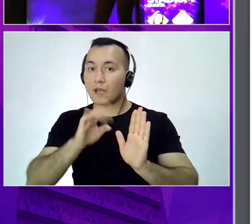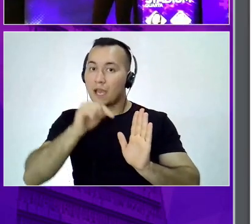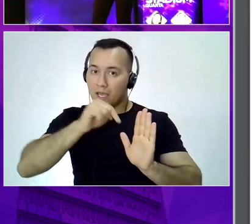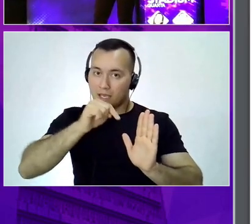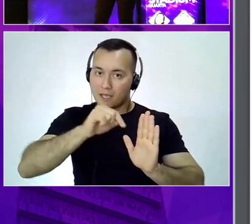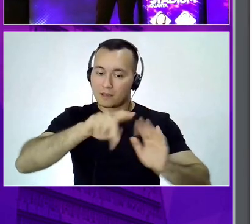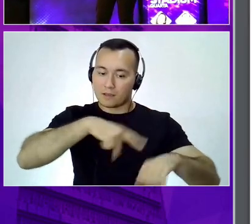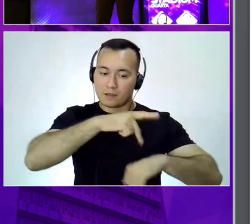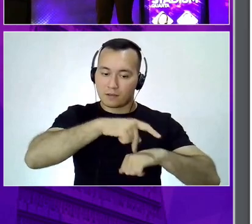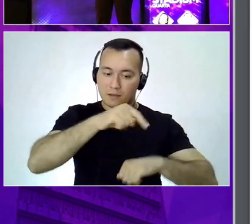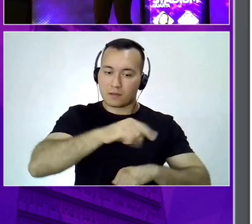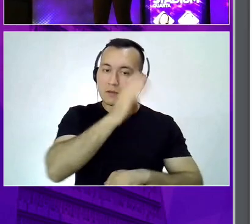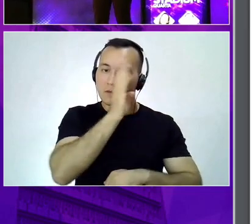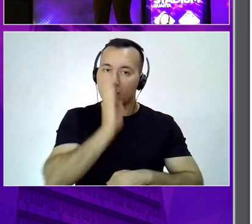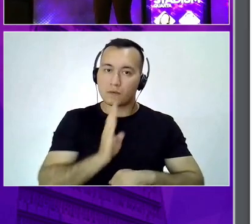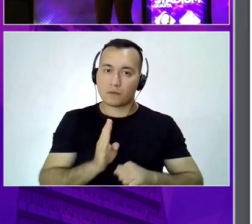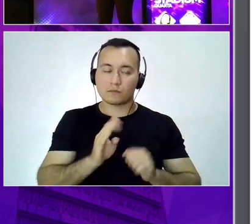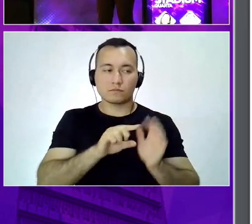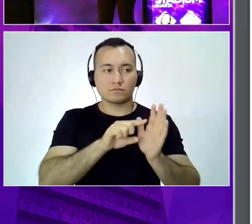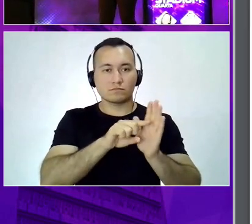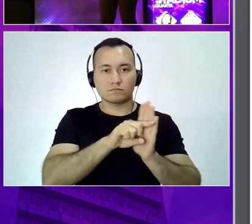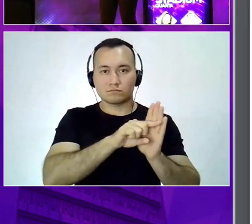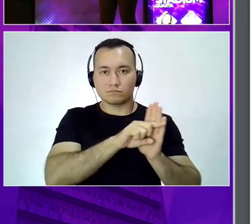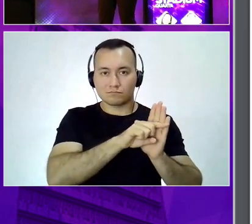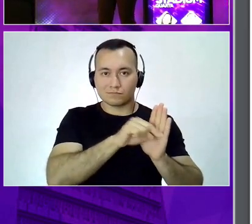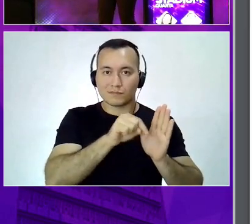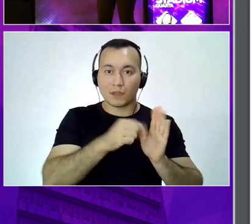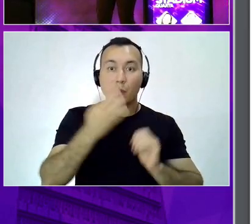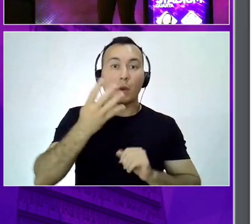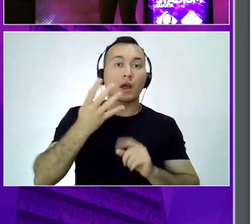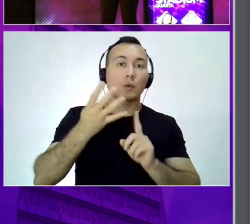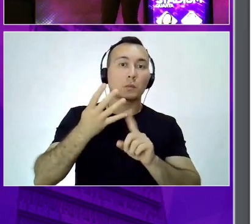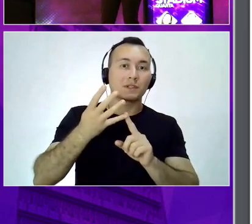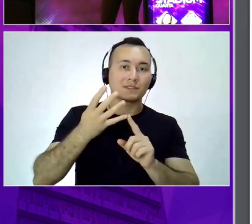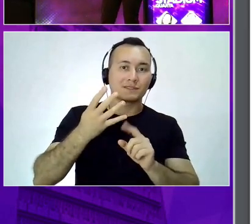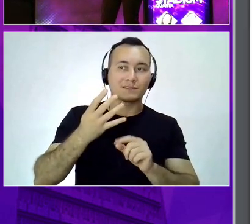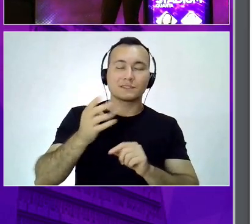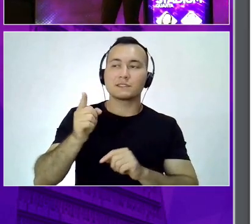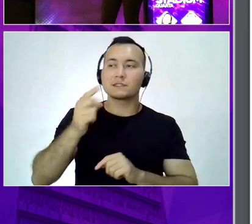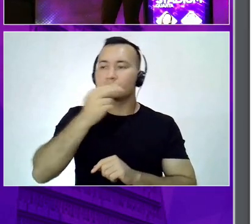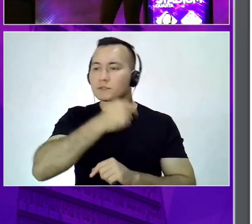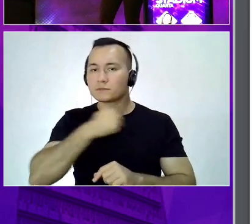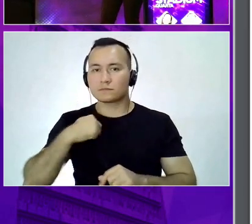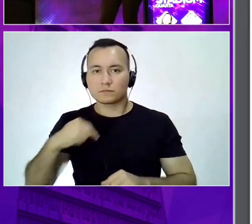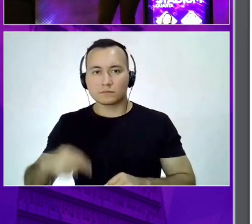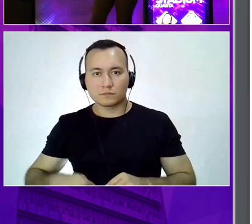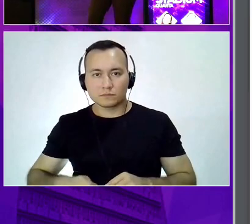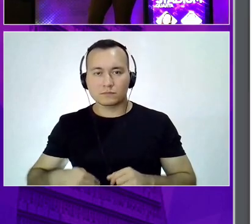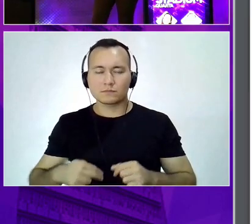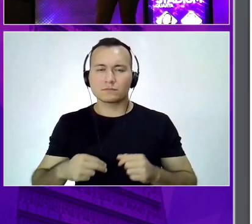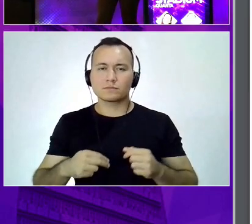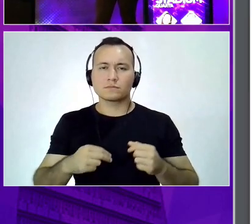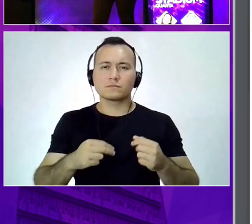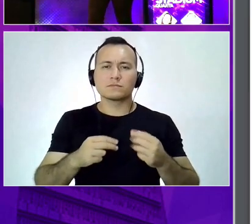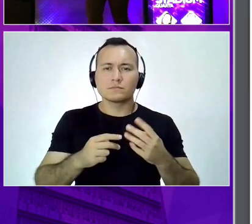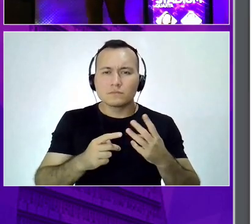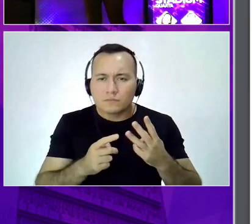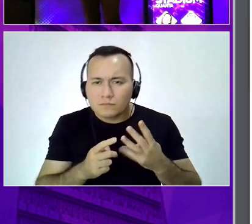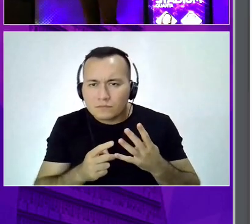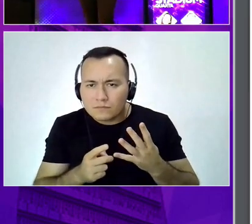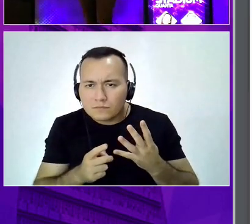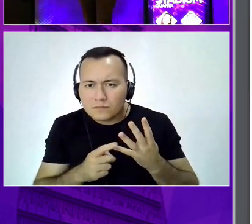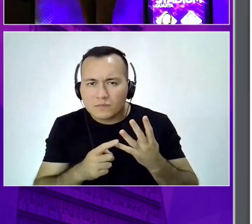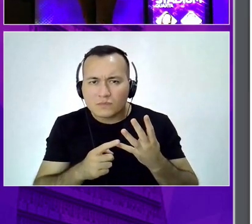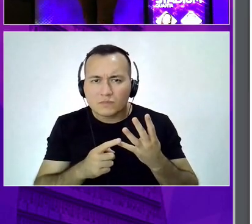ali Índia, se não me engano, é o primeiro, China, não lembro, Singapura o terceiro, o Brasil, se eu estou enxergando bem, é o